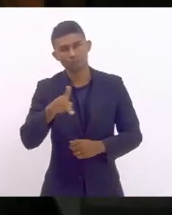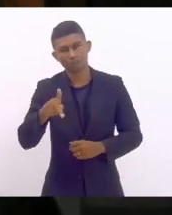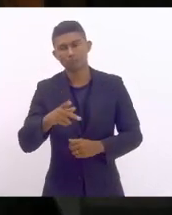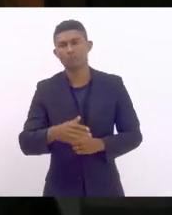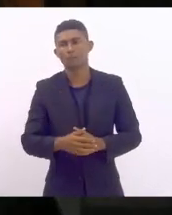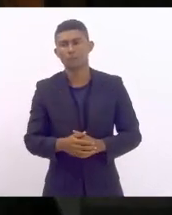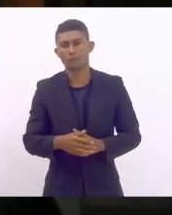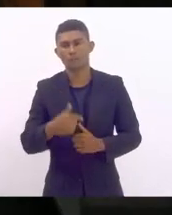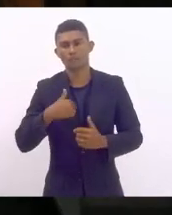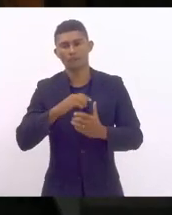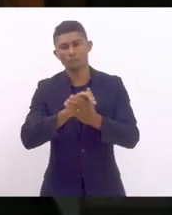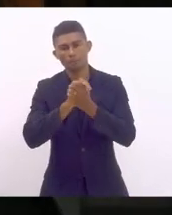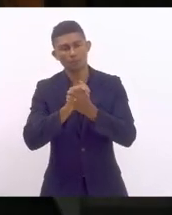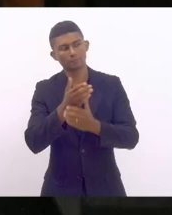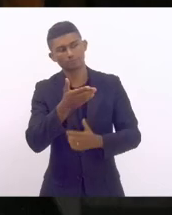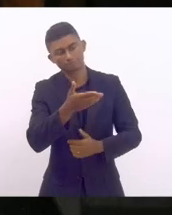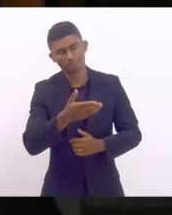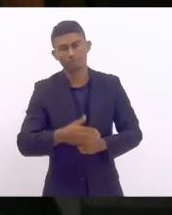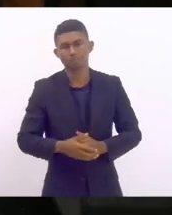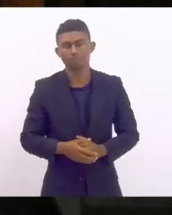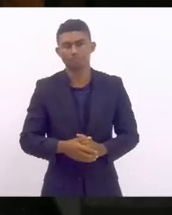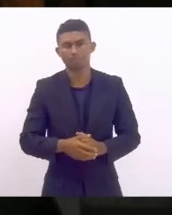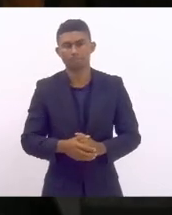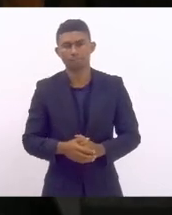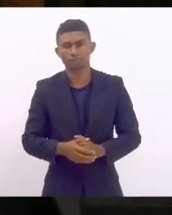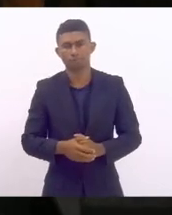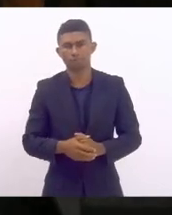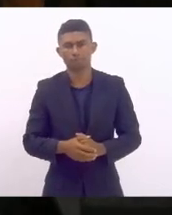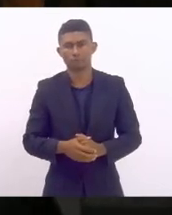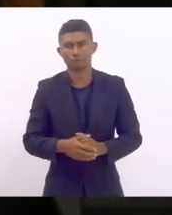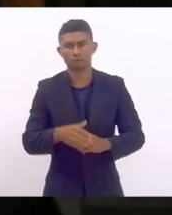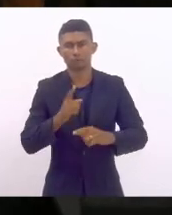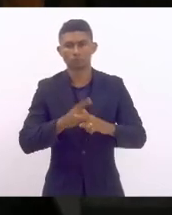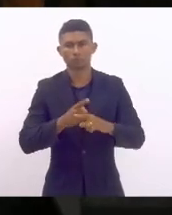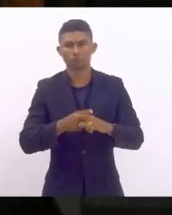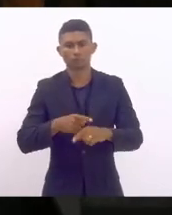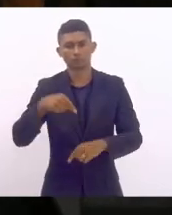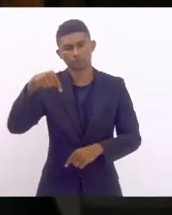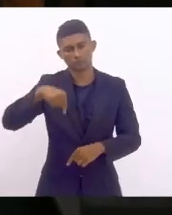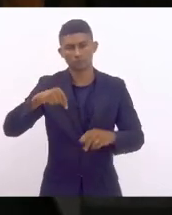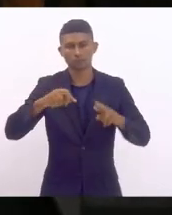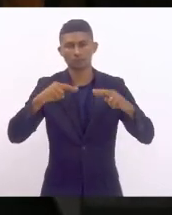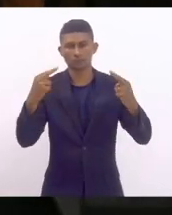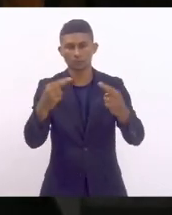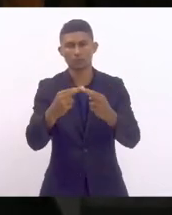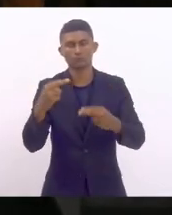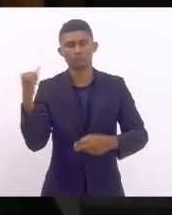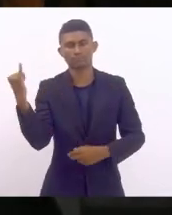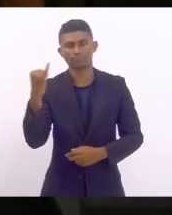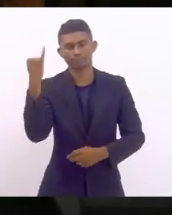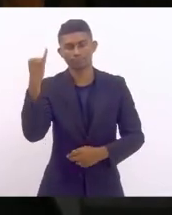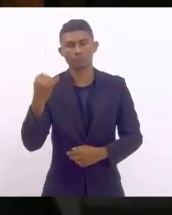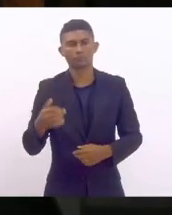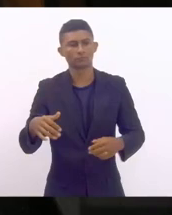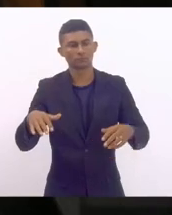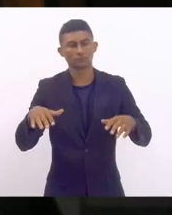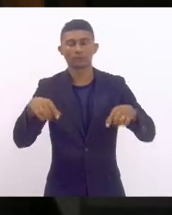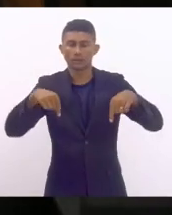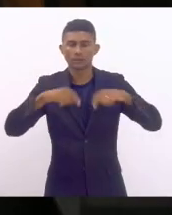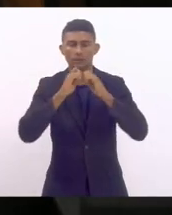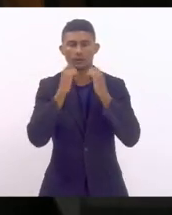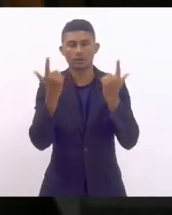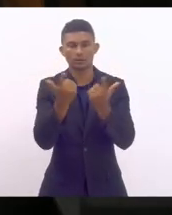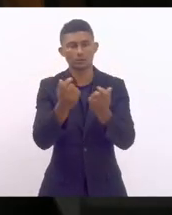queria cumprimentar a vossa excelência pelo ato representativo de reunir na